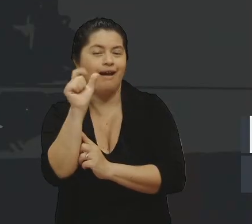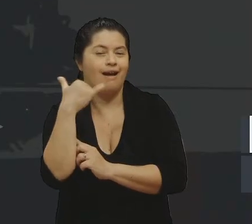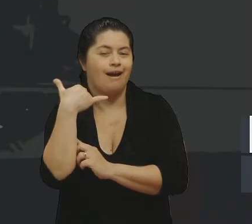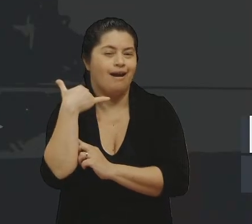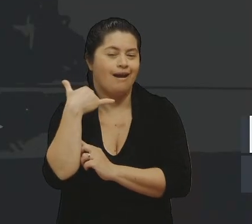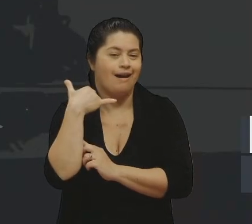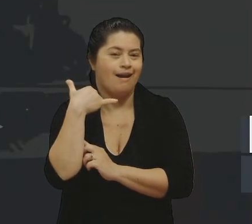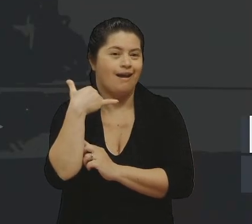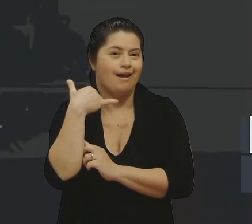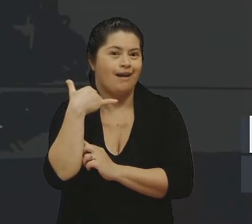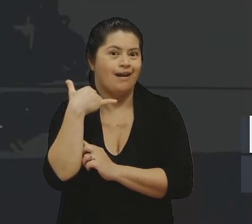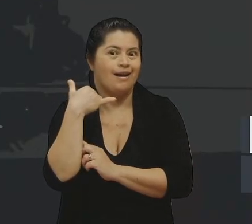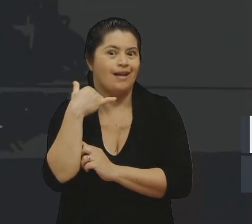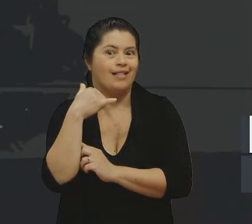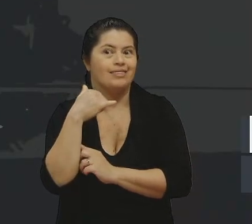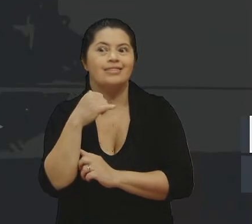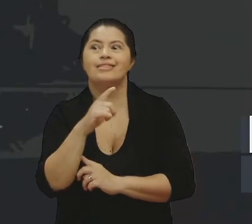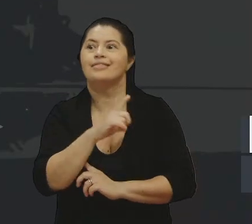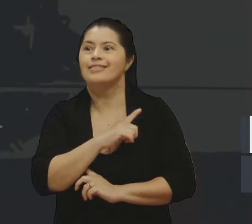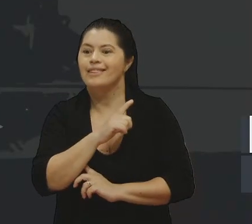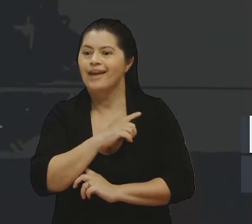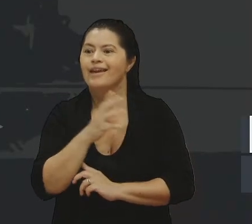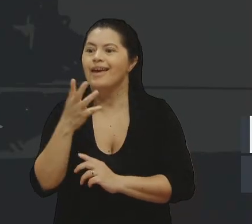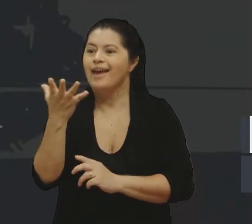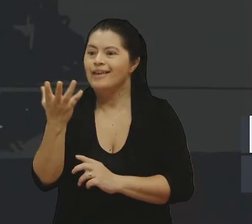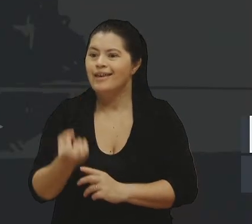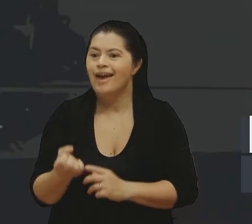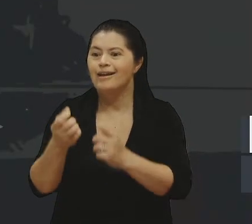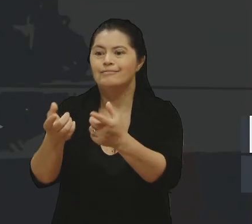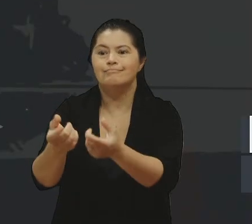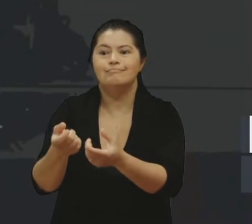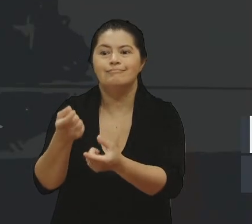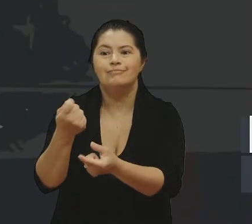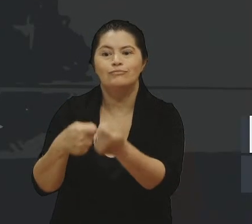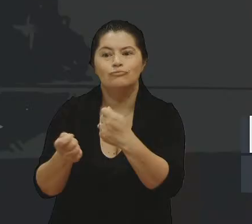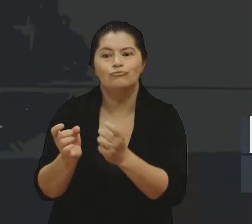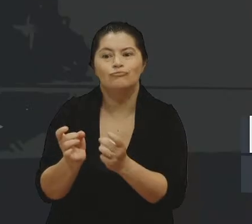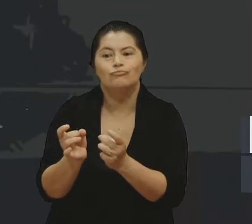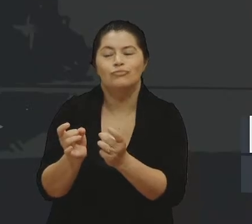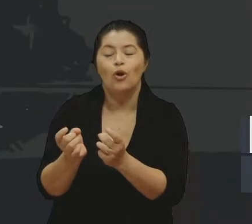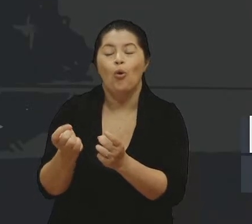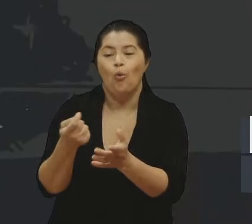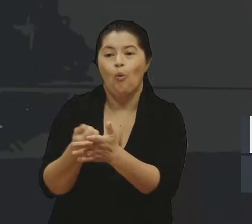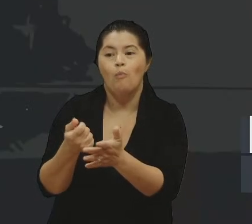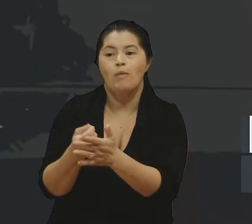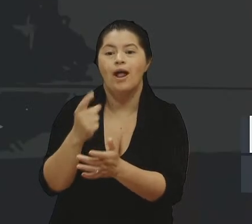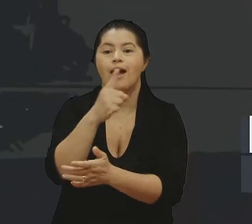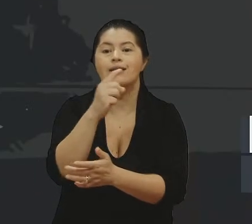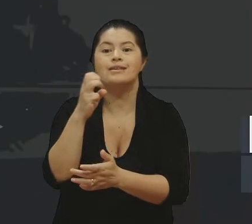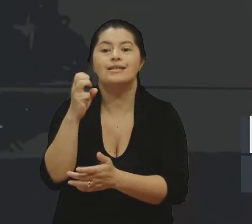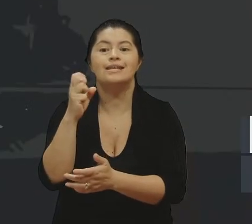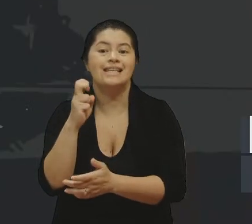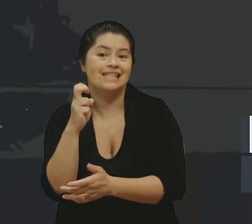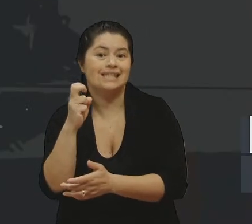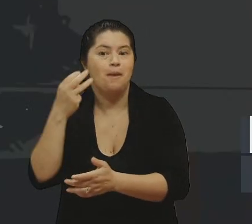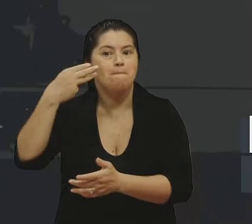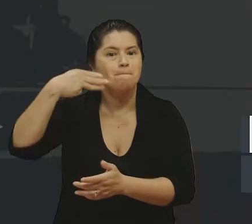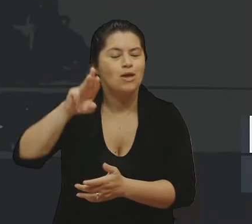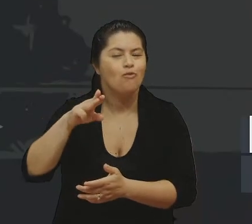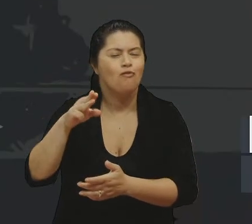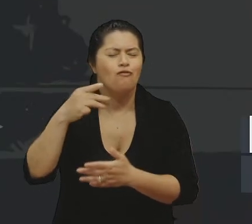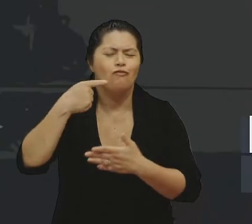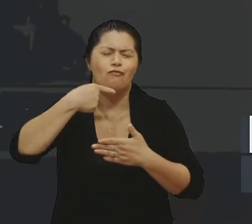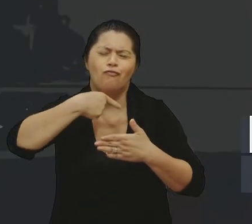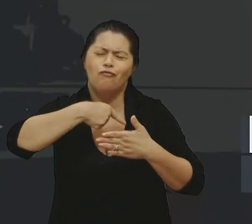Ela tem um produto, gente, que ela faz a gente querer comprar um celular hoje que está R$15 mil no mercado. E vocês podem desdenhar, mas lá no fundo do coração, em